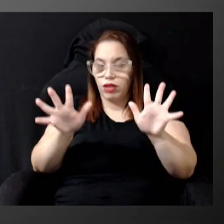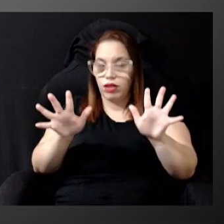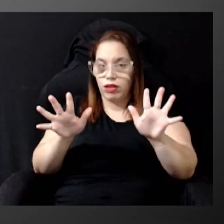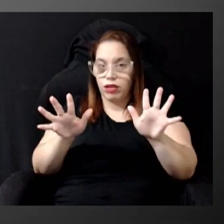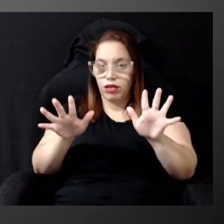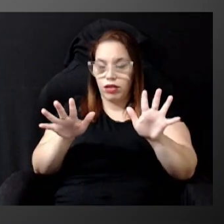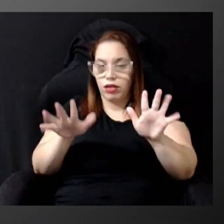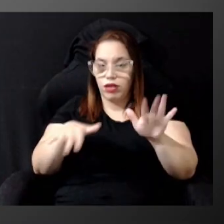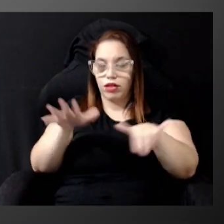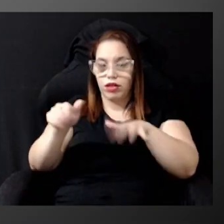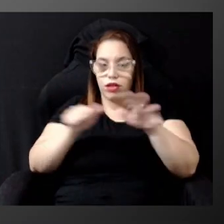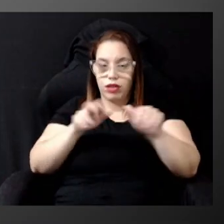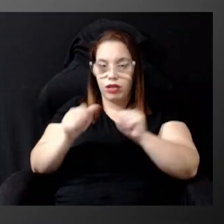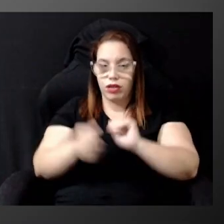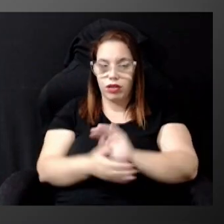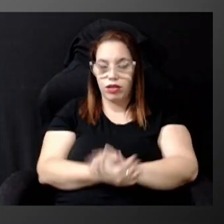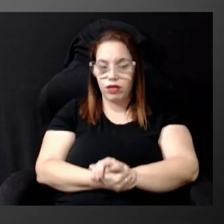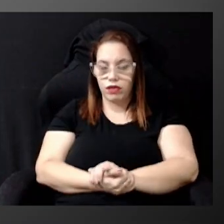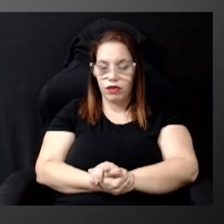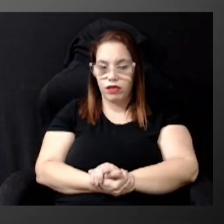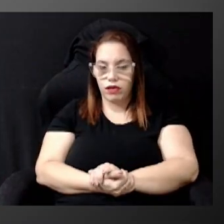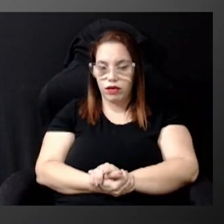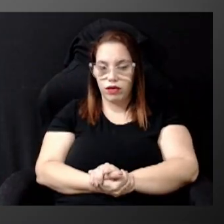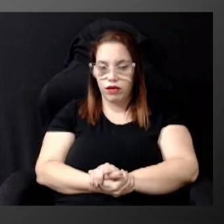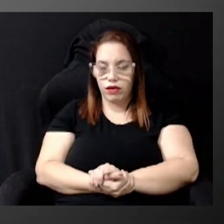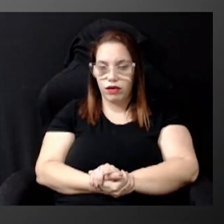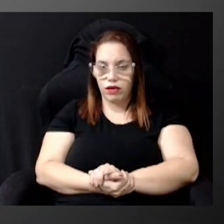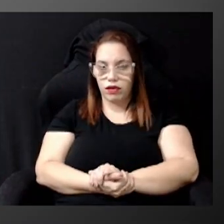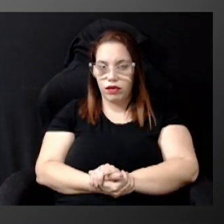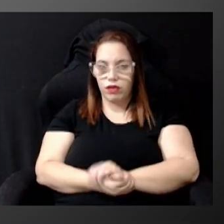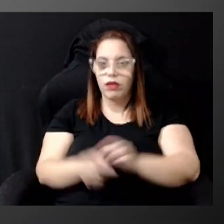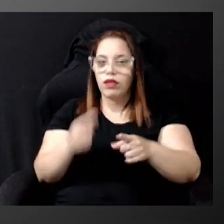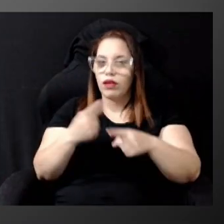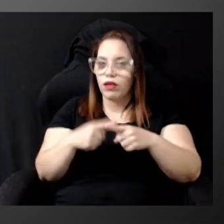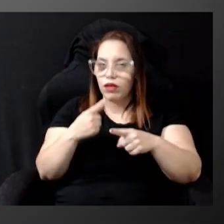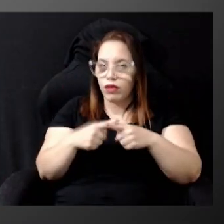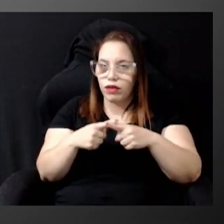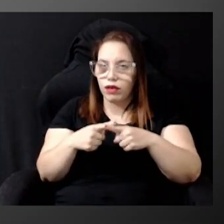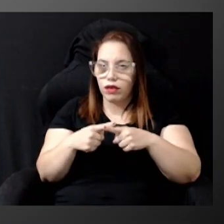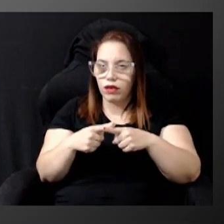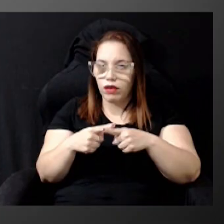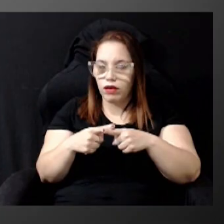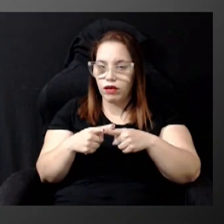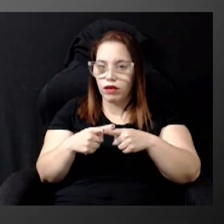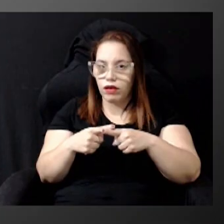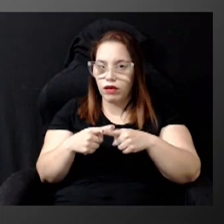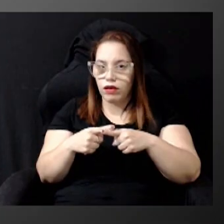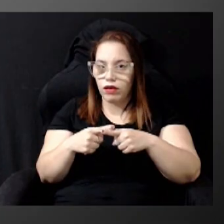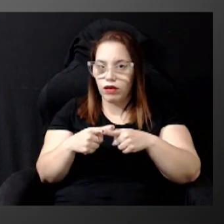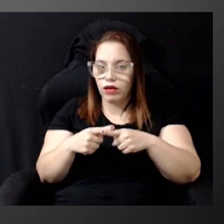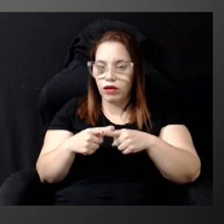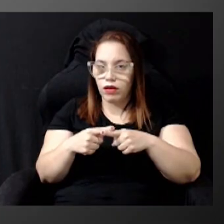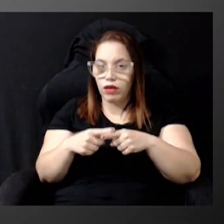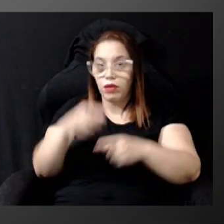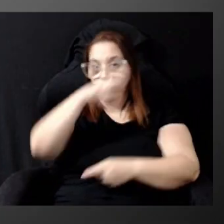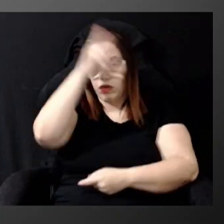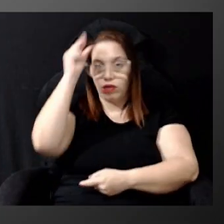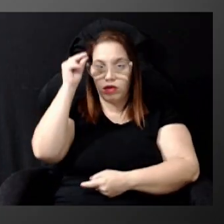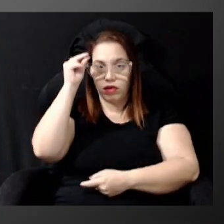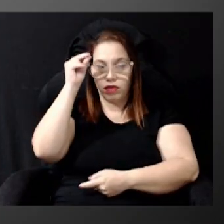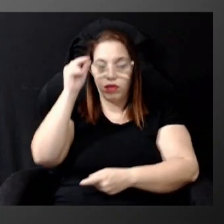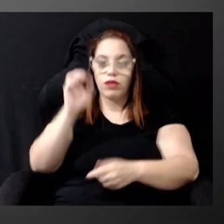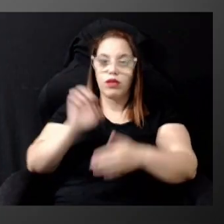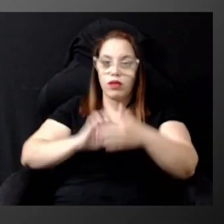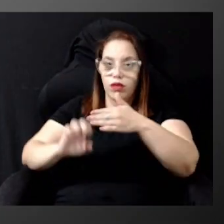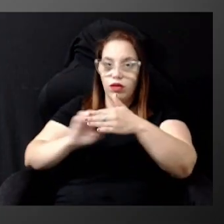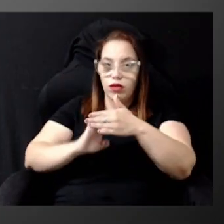termos de ajustamento de conduta, os TACs, porque eles são realizados pelo gabinete do prefeito com as empresas que destinam a